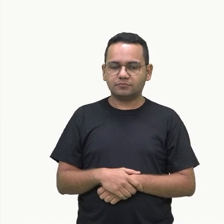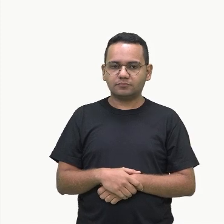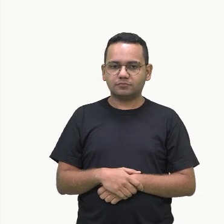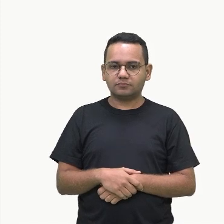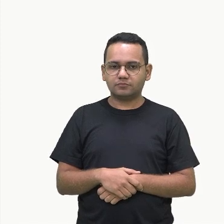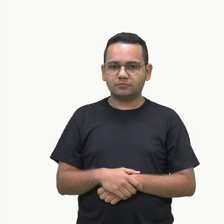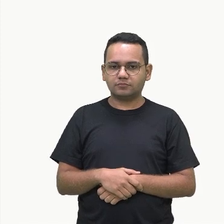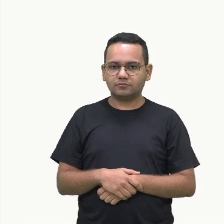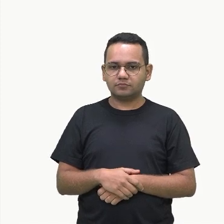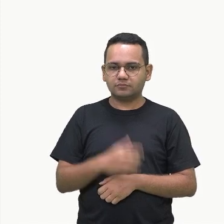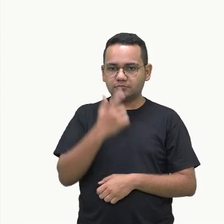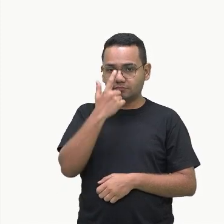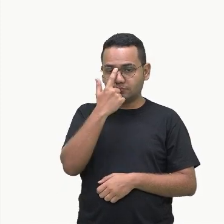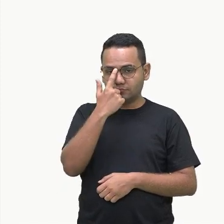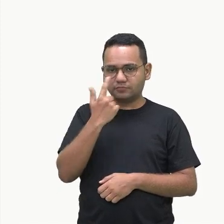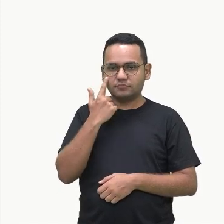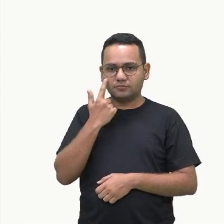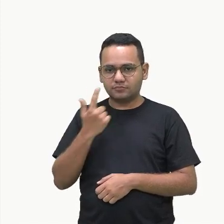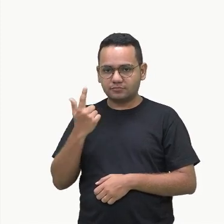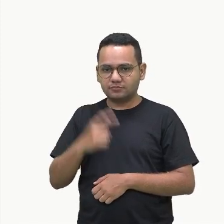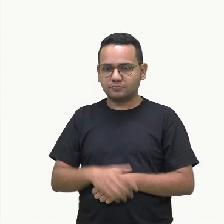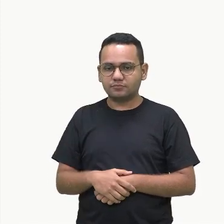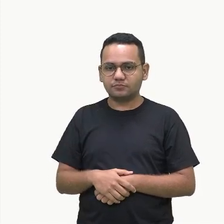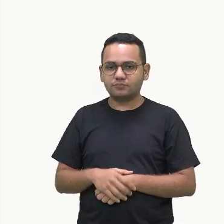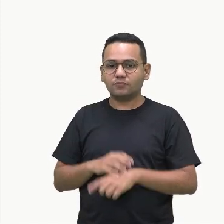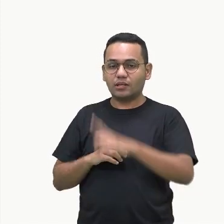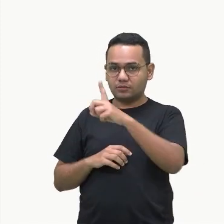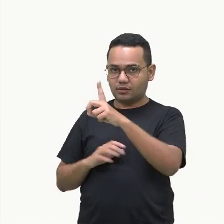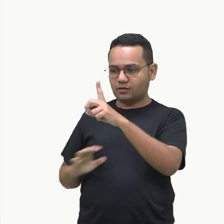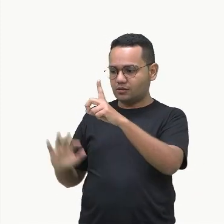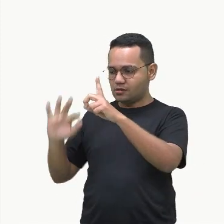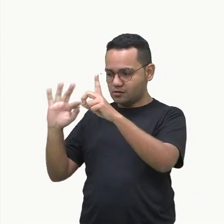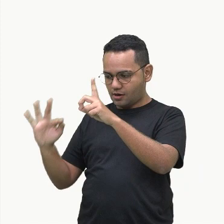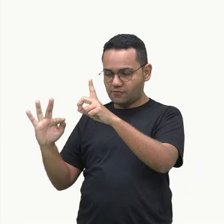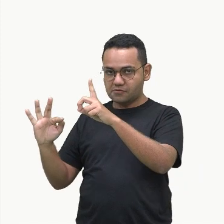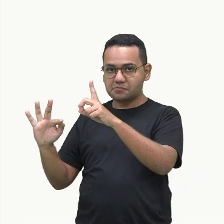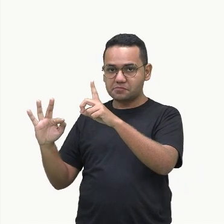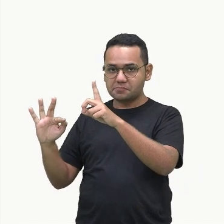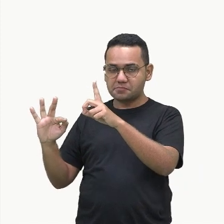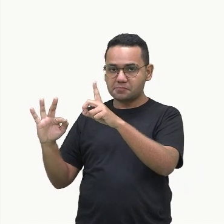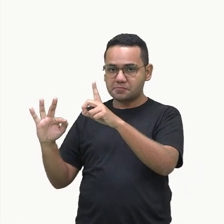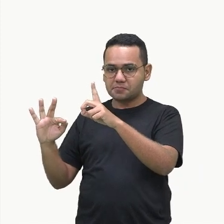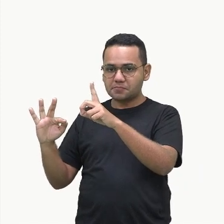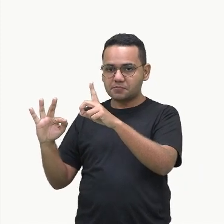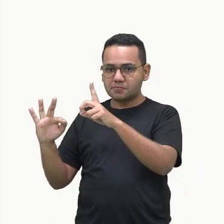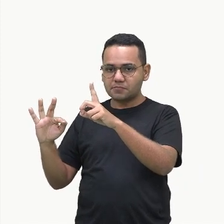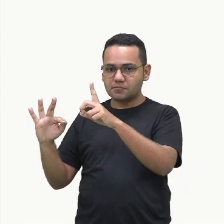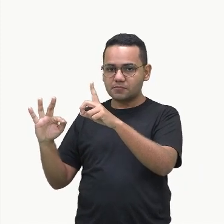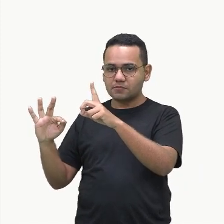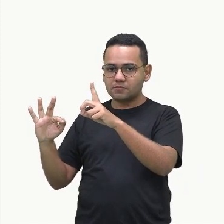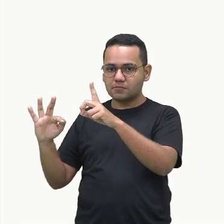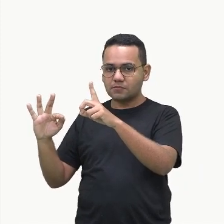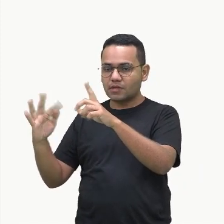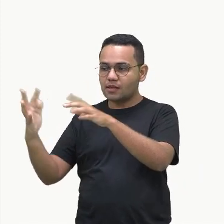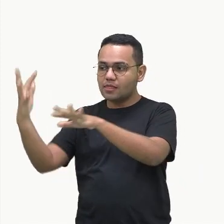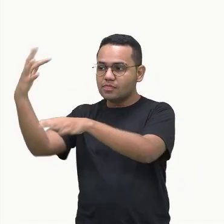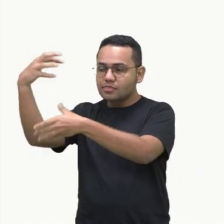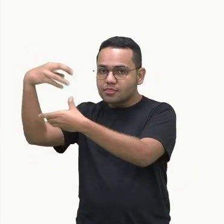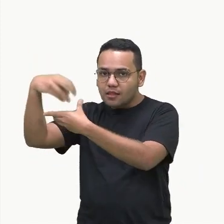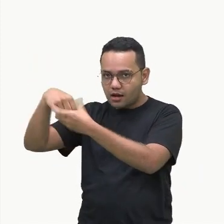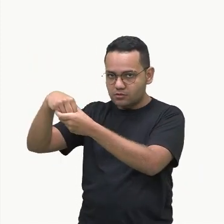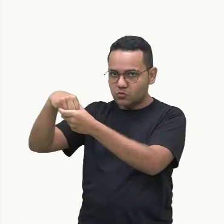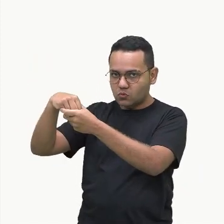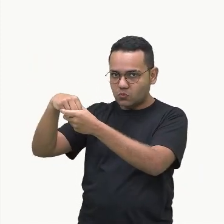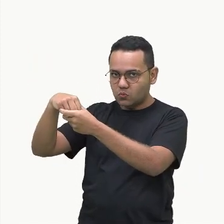o D e o F, o ângulo D e o ângulo F, eles estão na região